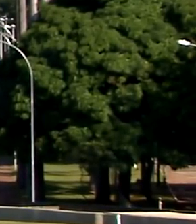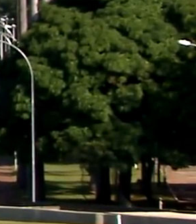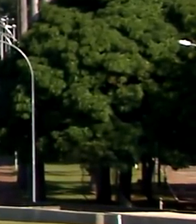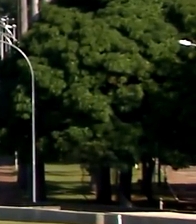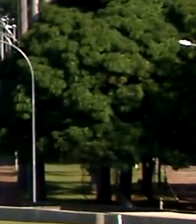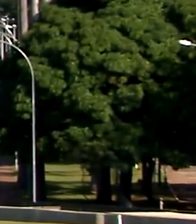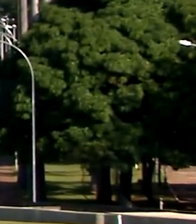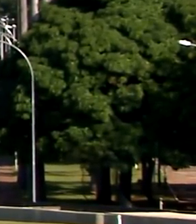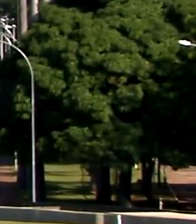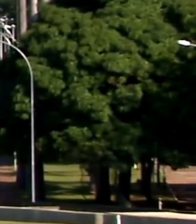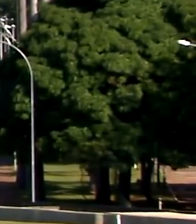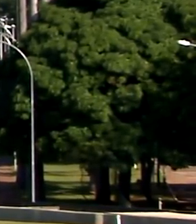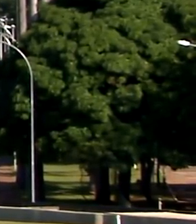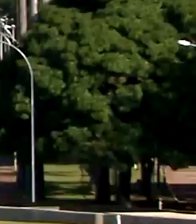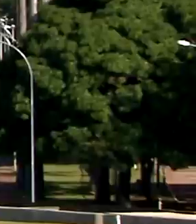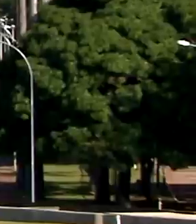Tchau,